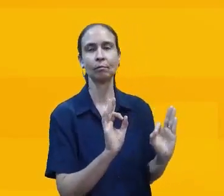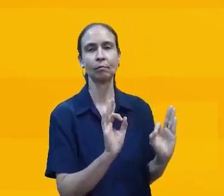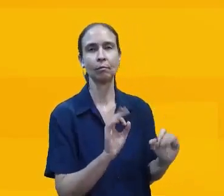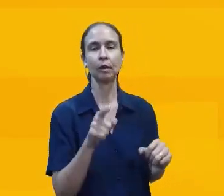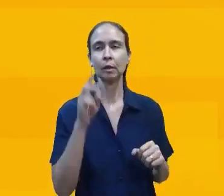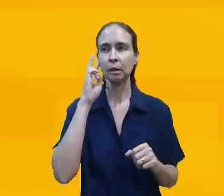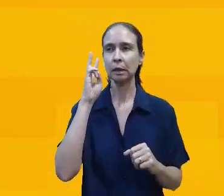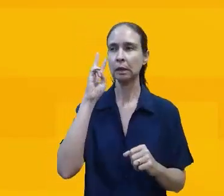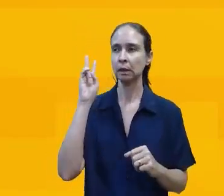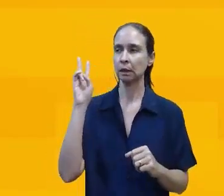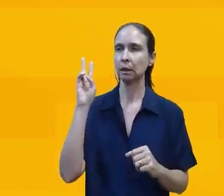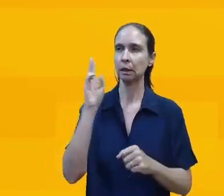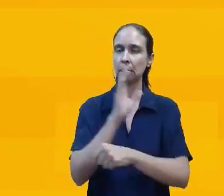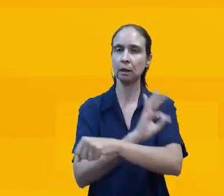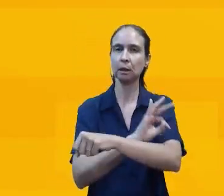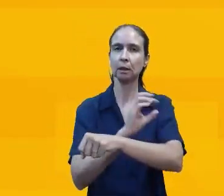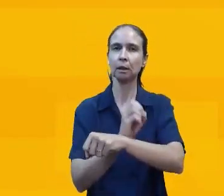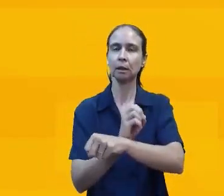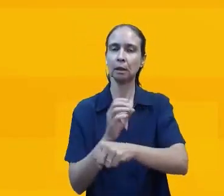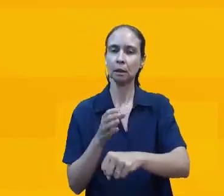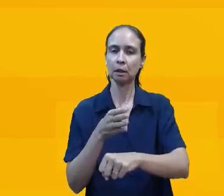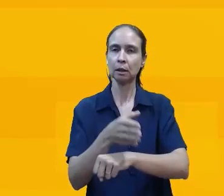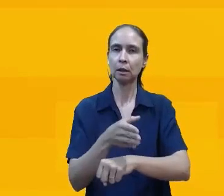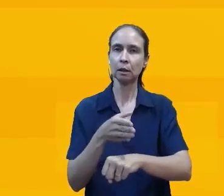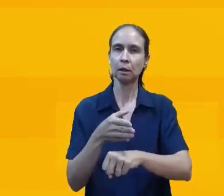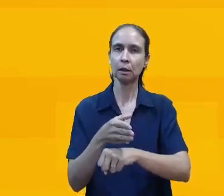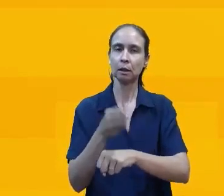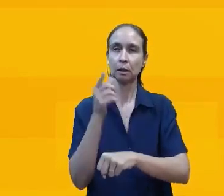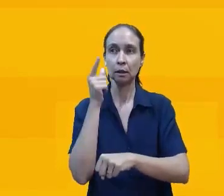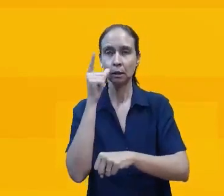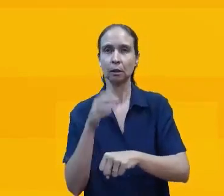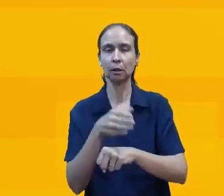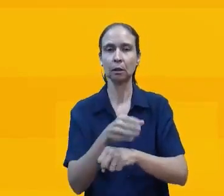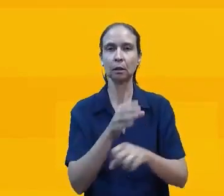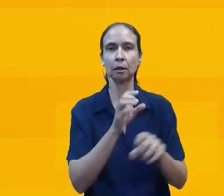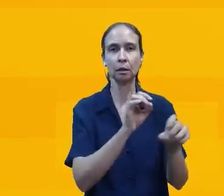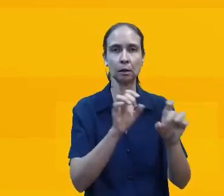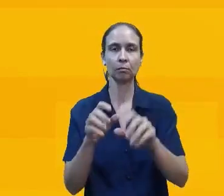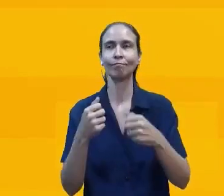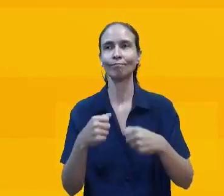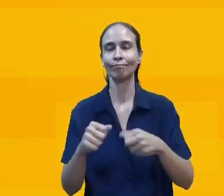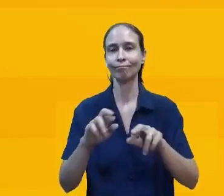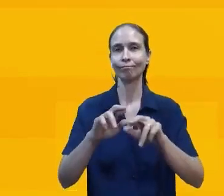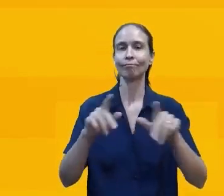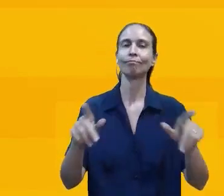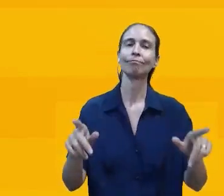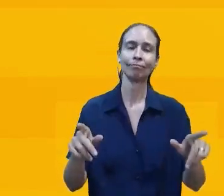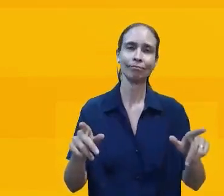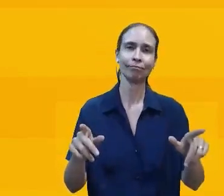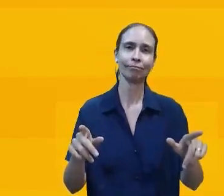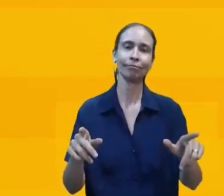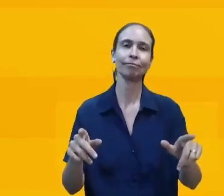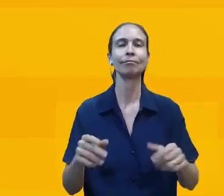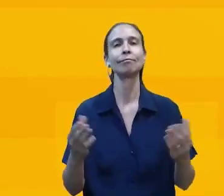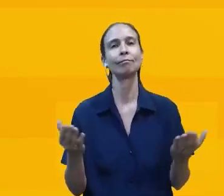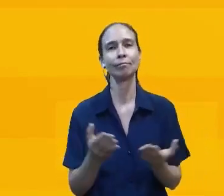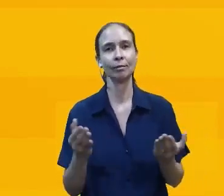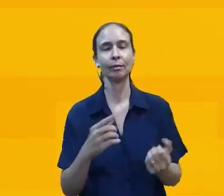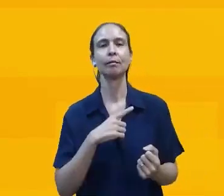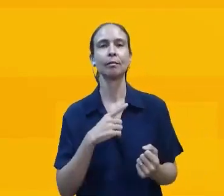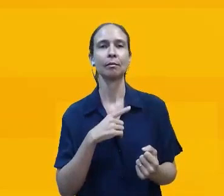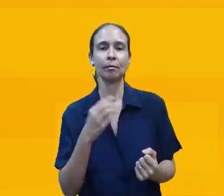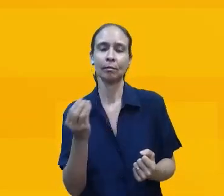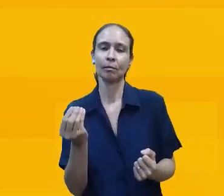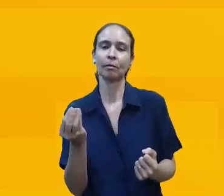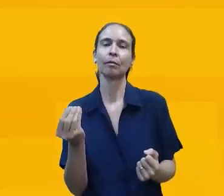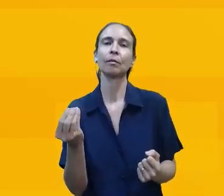Tocantins entrar no mercado ele tinha que ter um diferencial. E o diferencial realmente foi qualidade e padrão de fruta, tamanho. Hoje o mercado